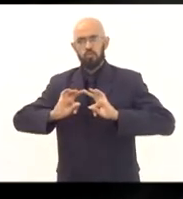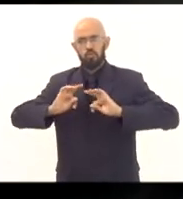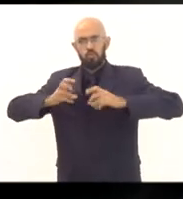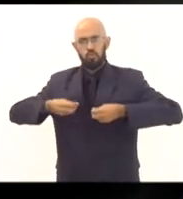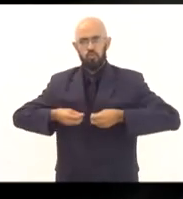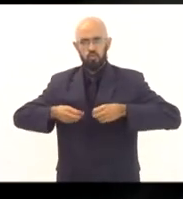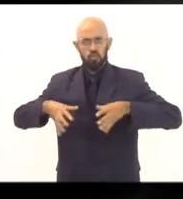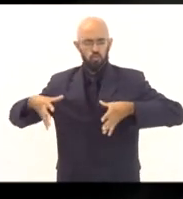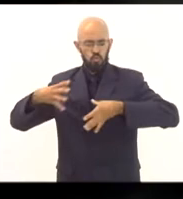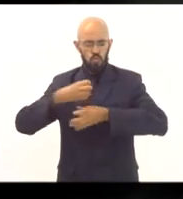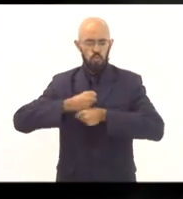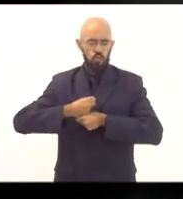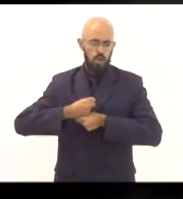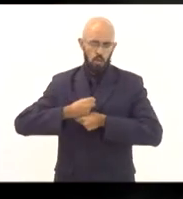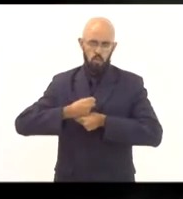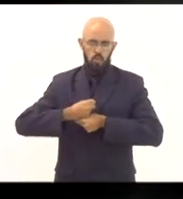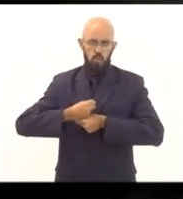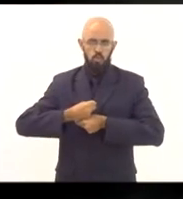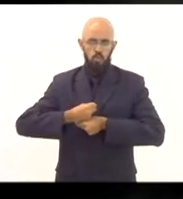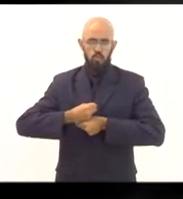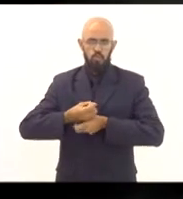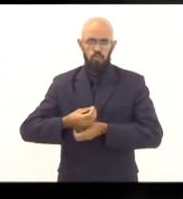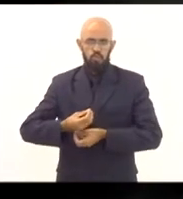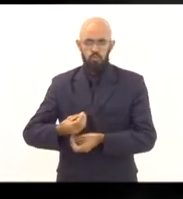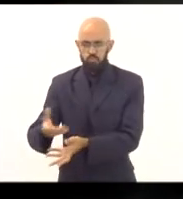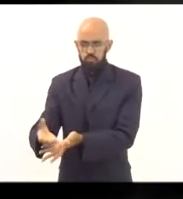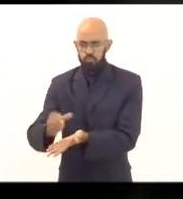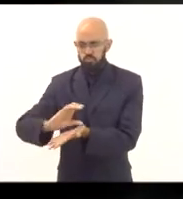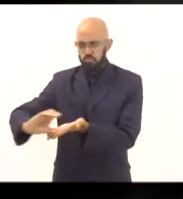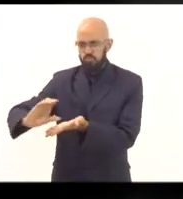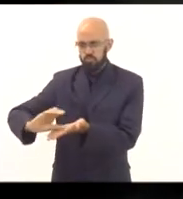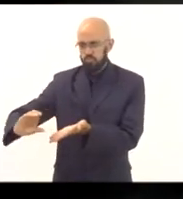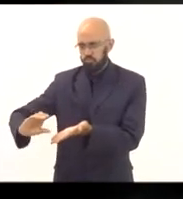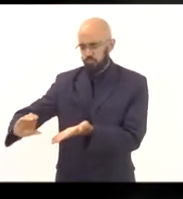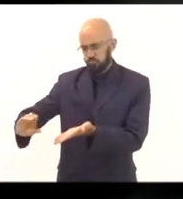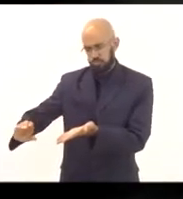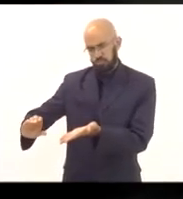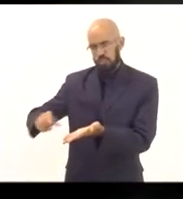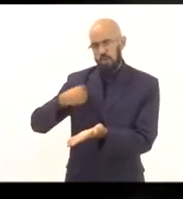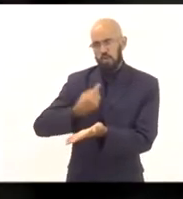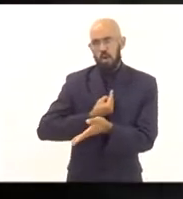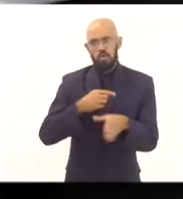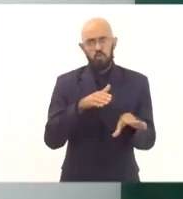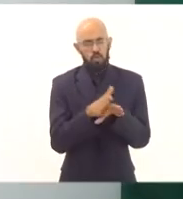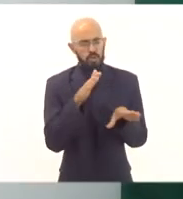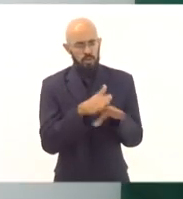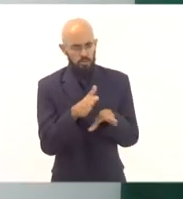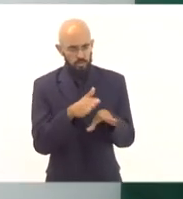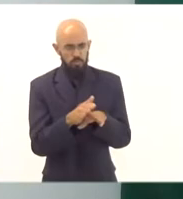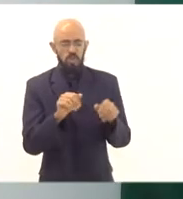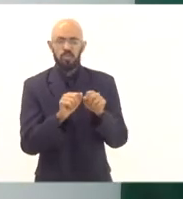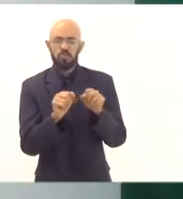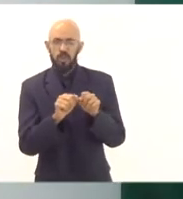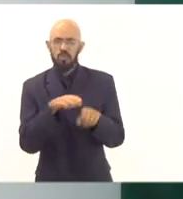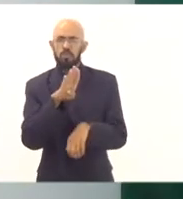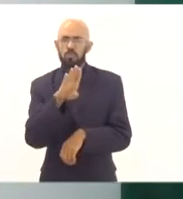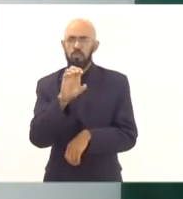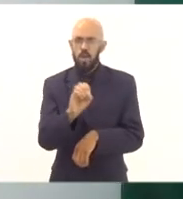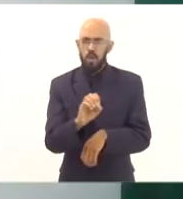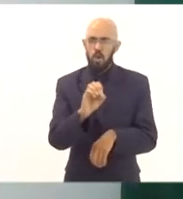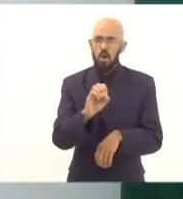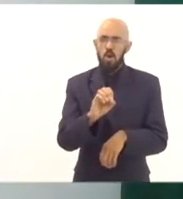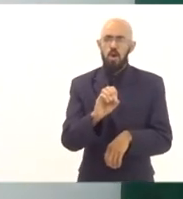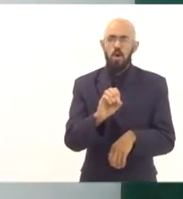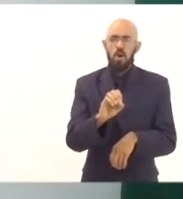valor total né do número total de beneficiários na gente orienta que eles façam boletim de ocorrência